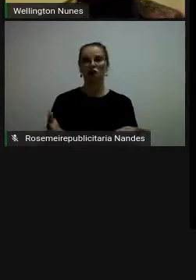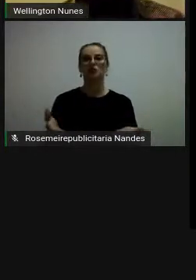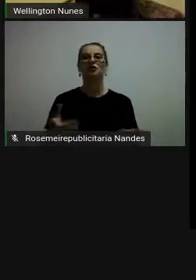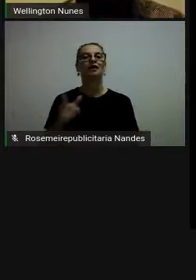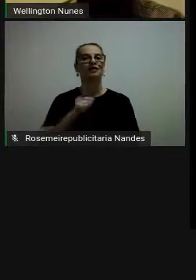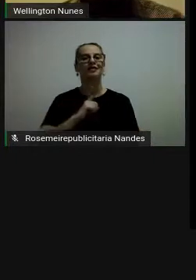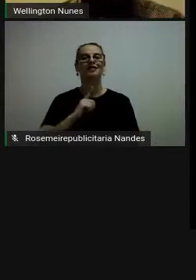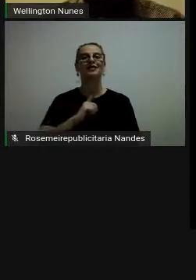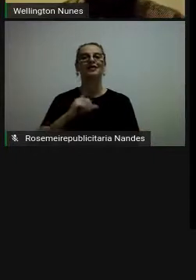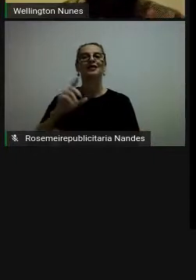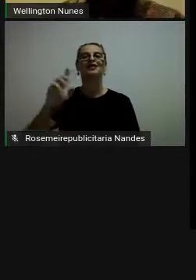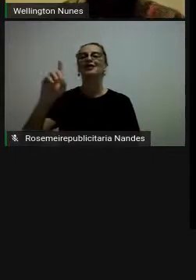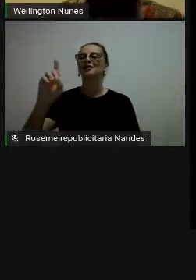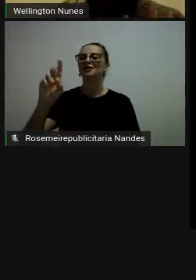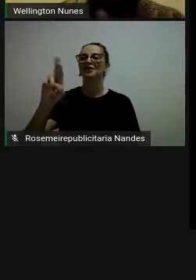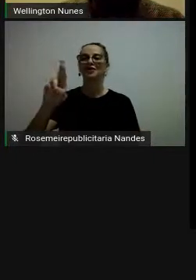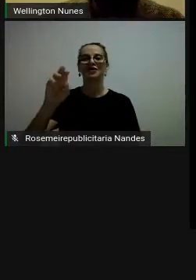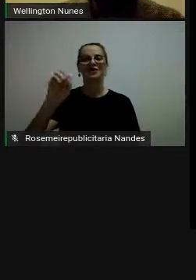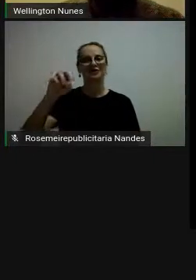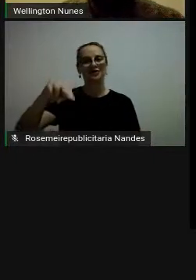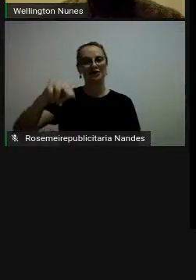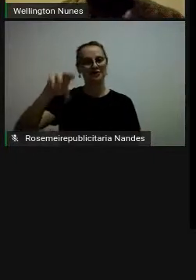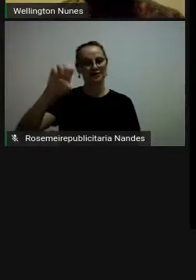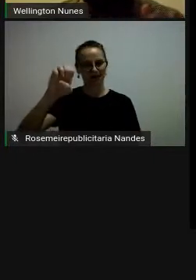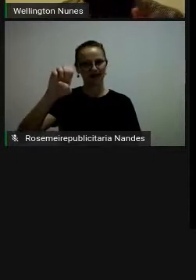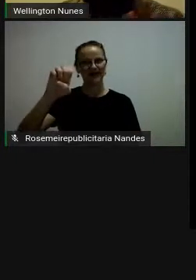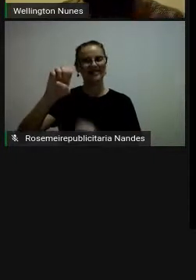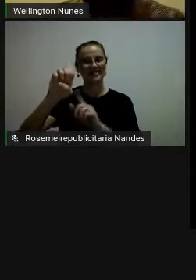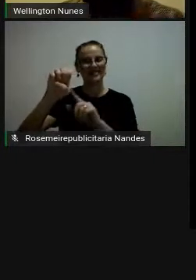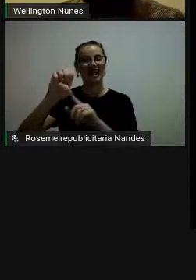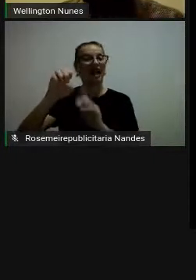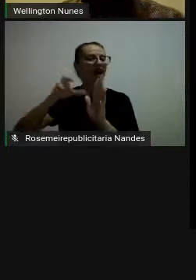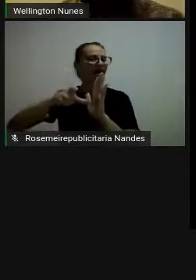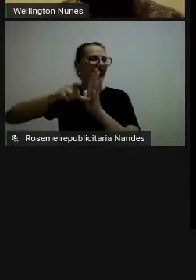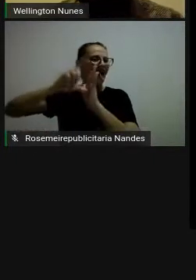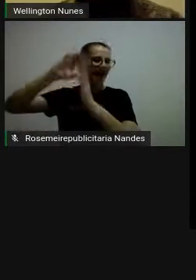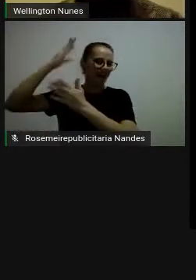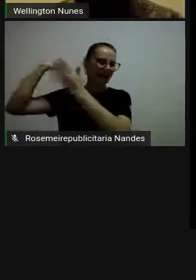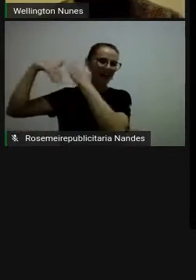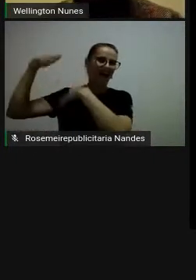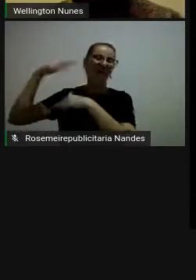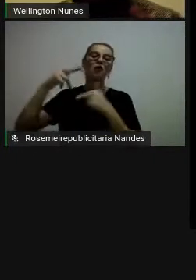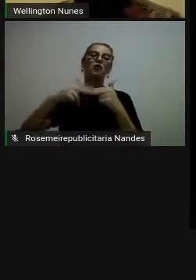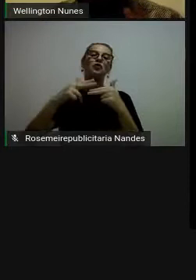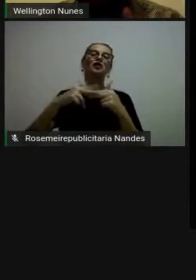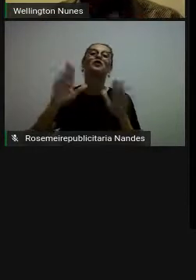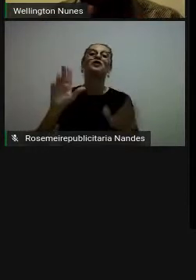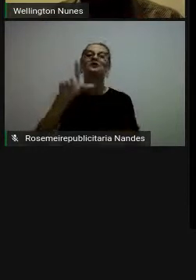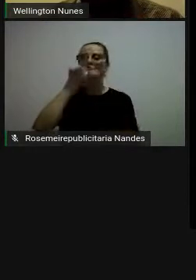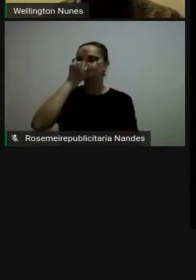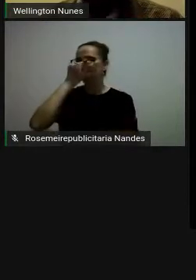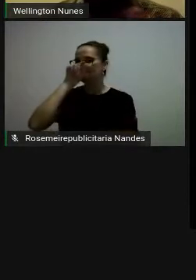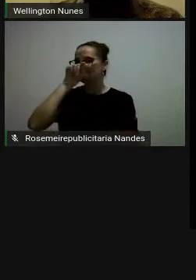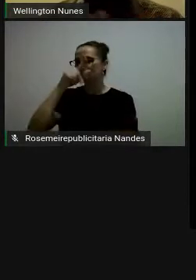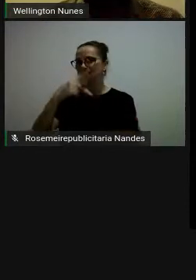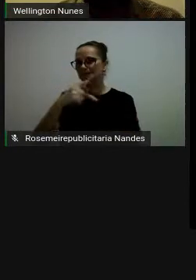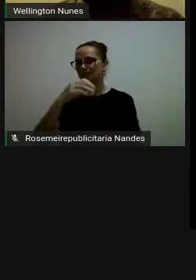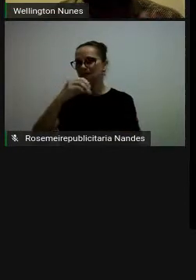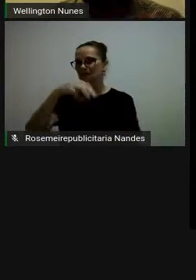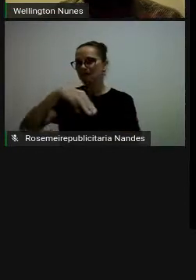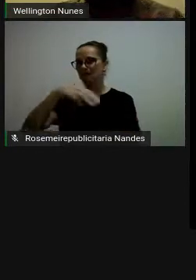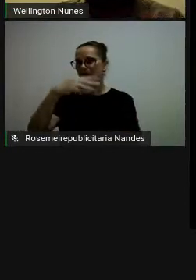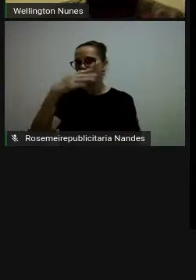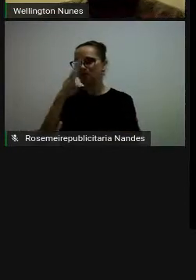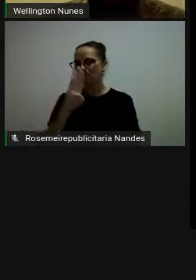Hoje nós temos os drones, né? O drone antigamente eram os pombos, né? Mais engraçado que pareça, eles eram ferramentas